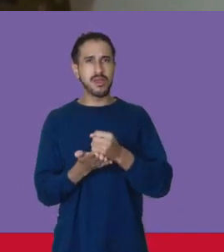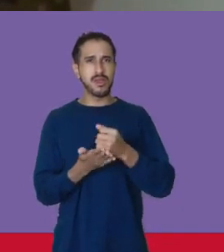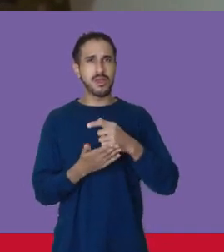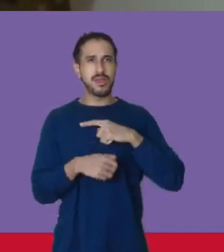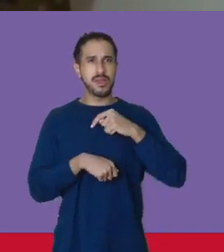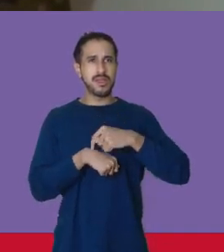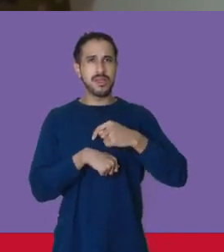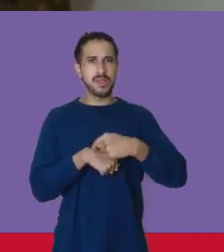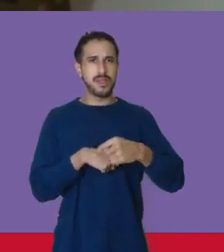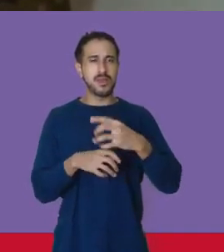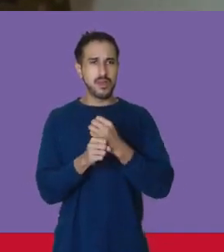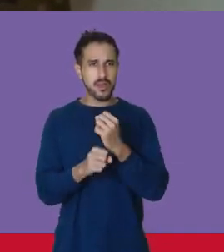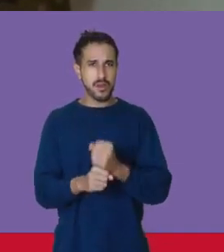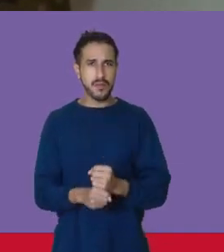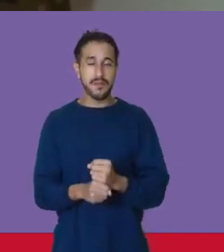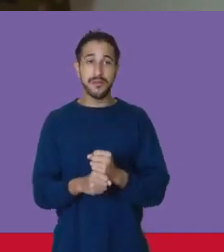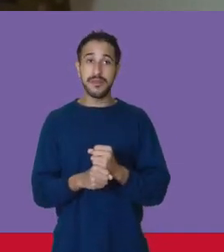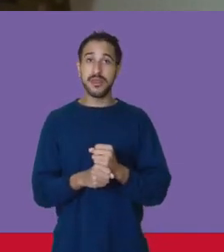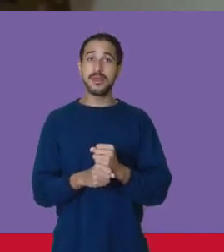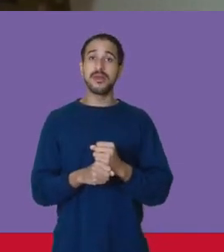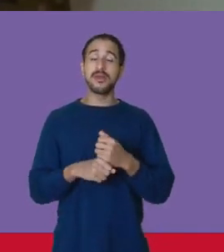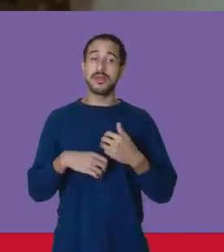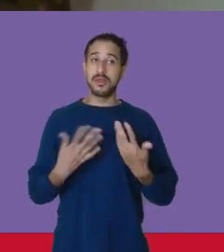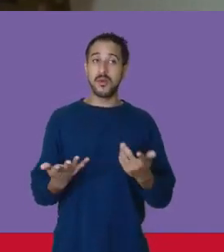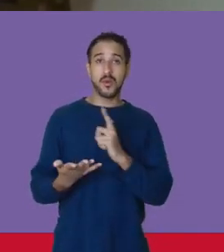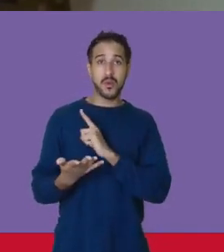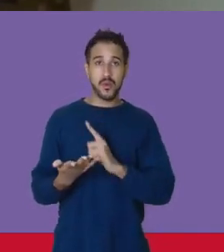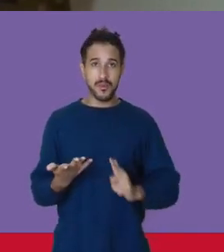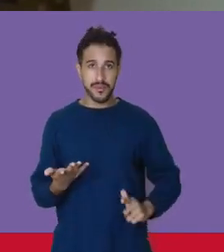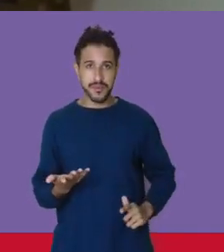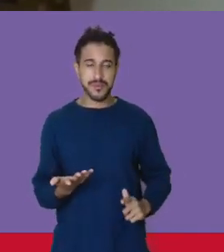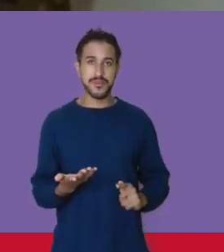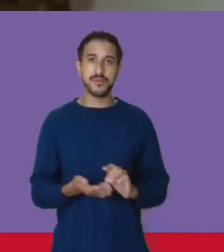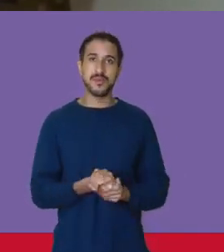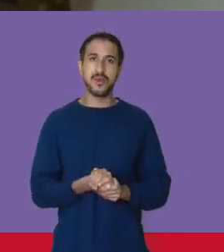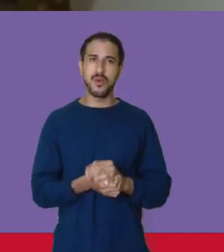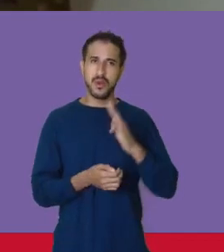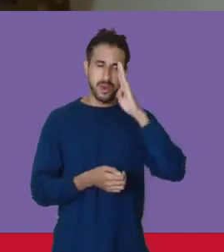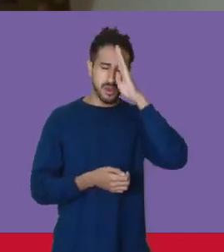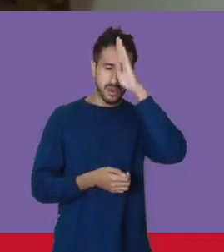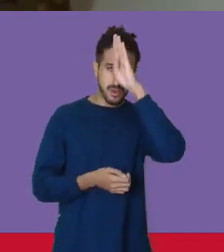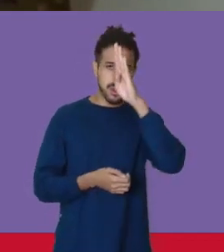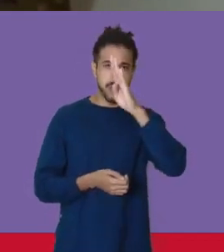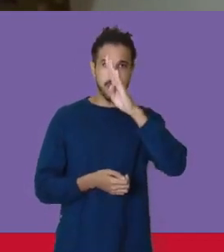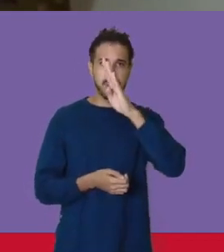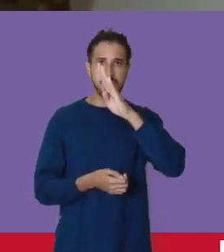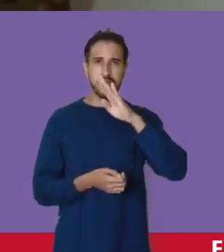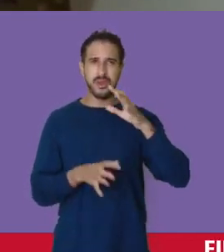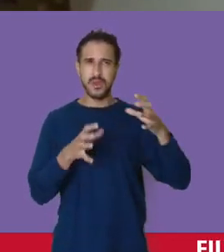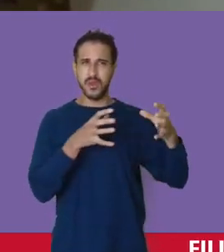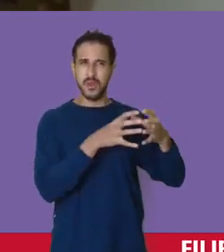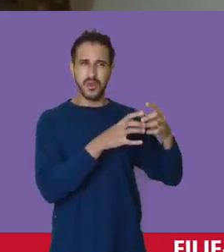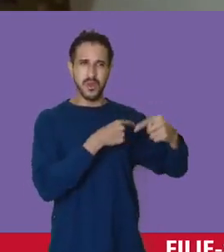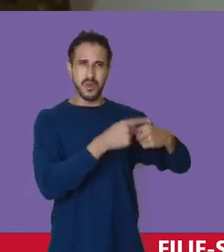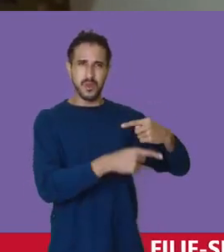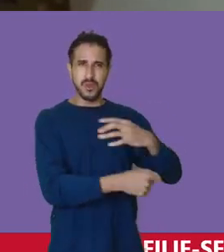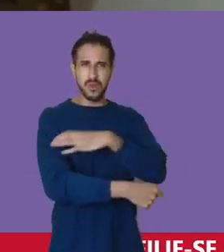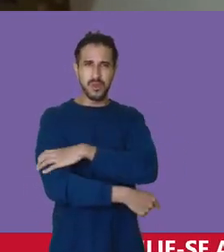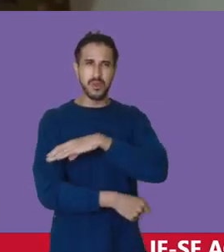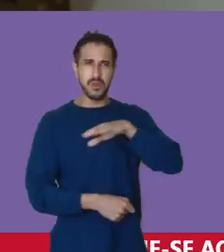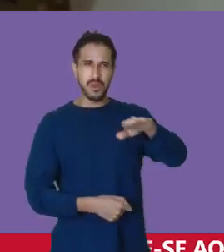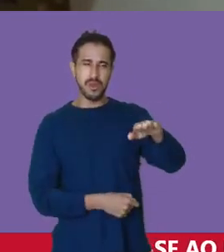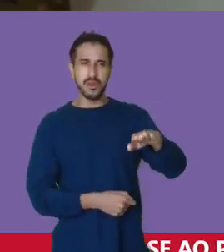tempo de contribuição? Com tudo isso, o governo Bolsonaro, essa era do fascismo e